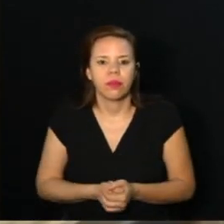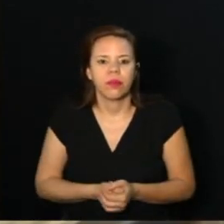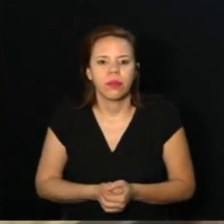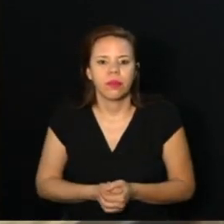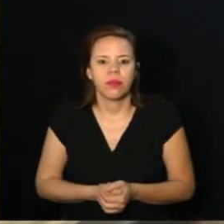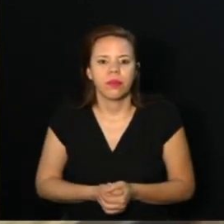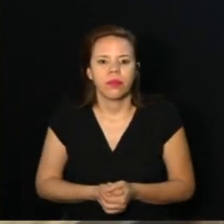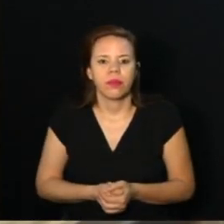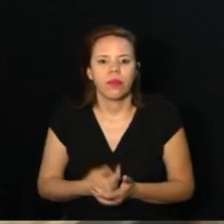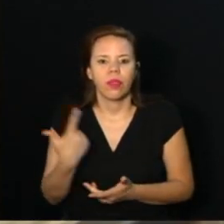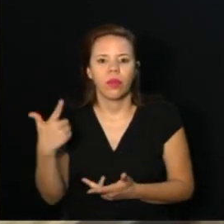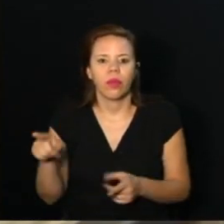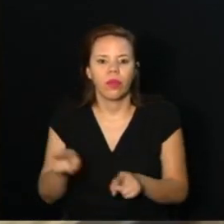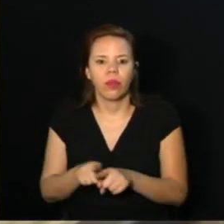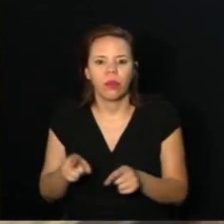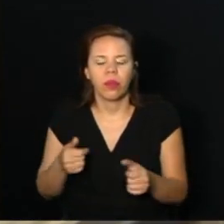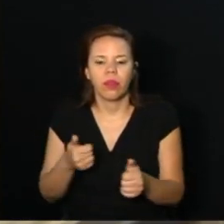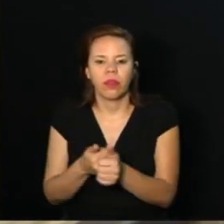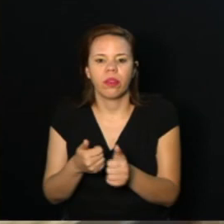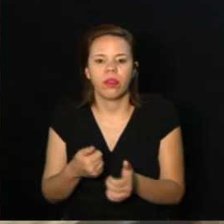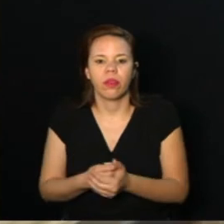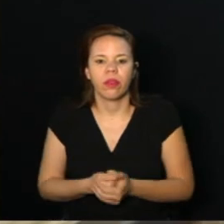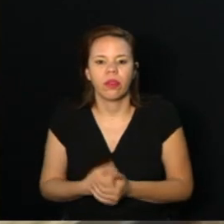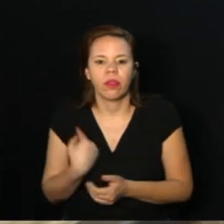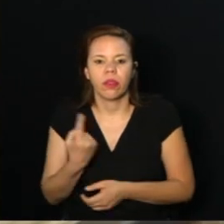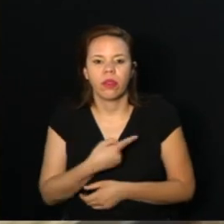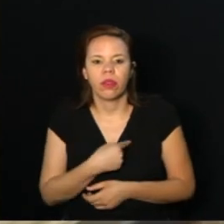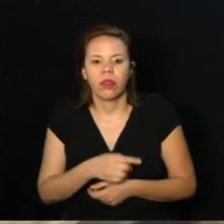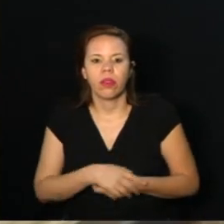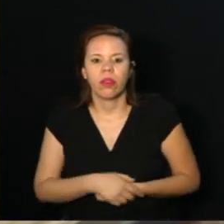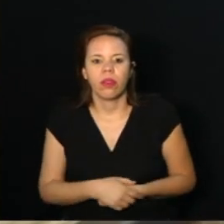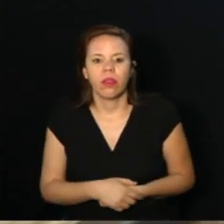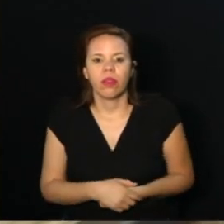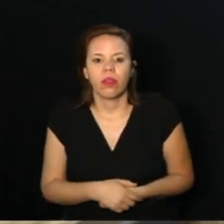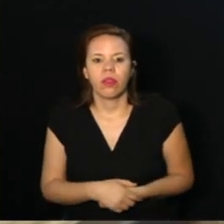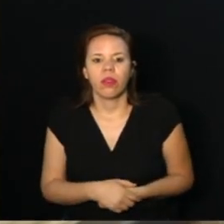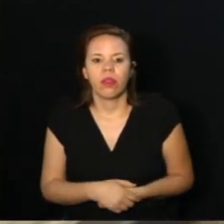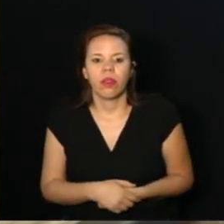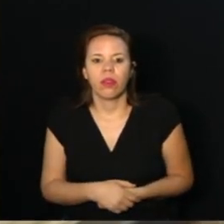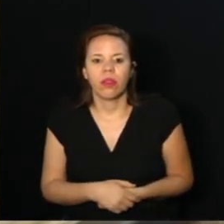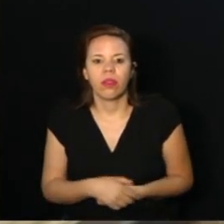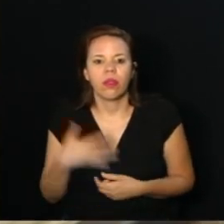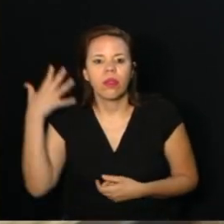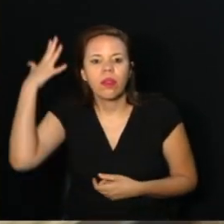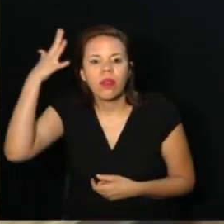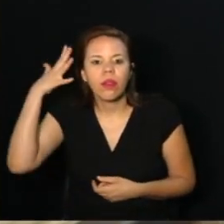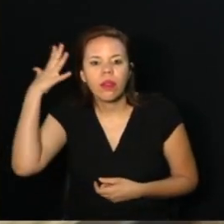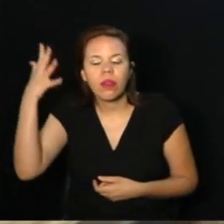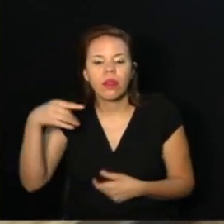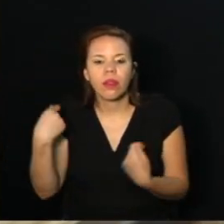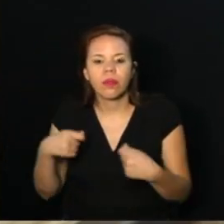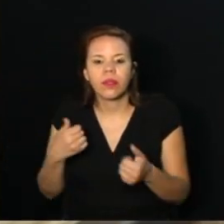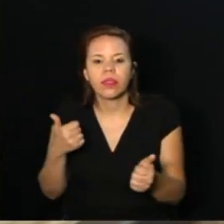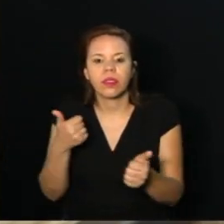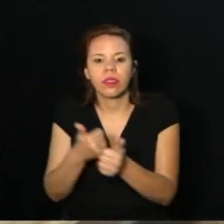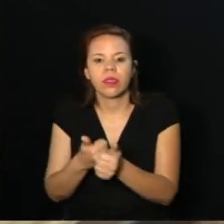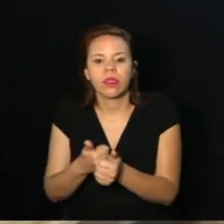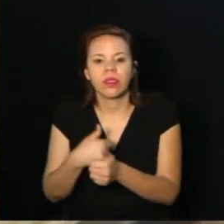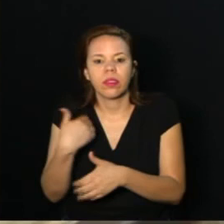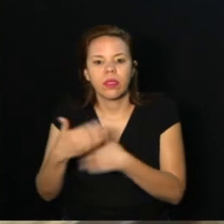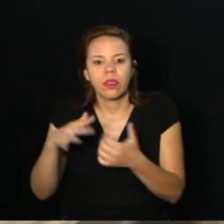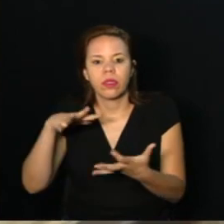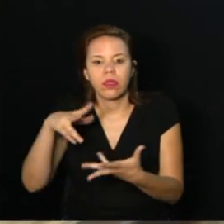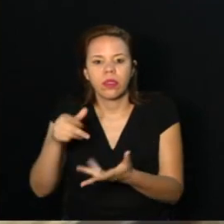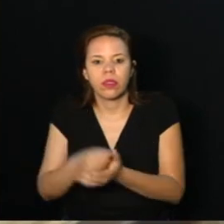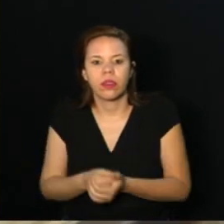outros passos deverão seguir. E nós, como eu disse na palestra, devemos seguir a tendência